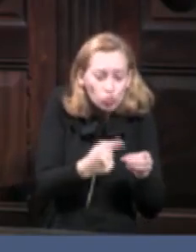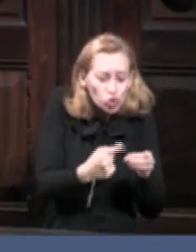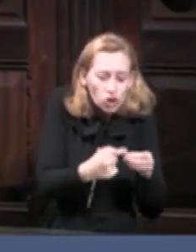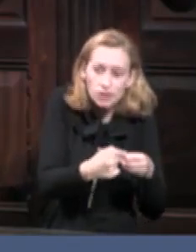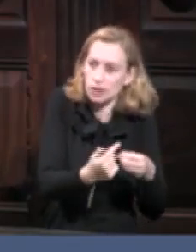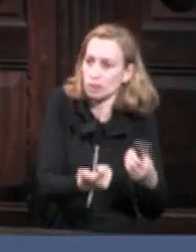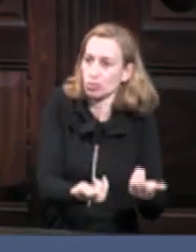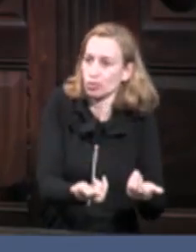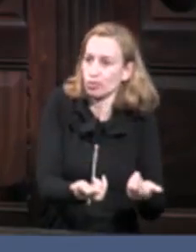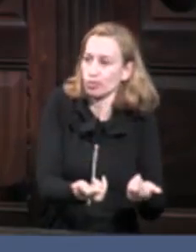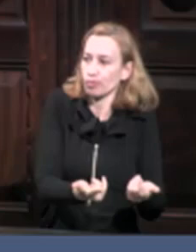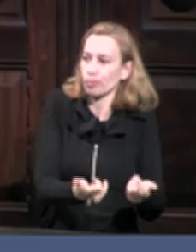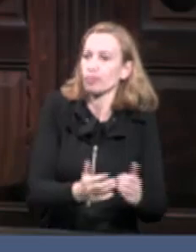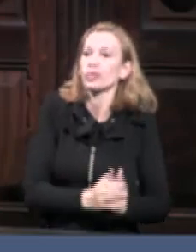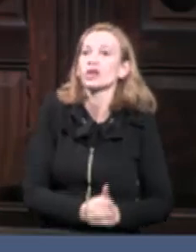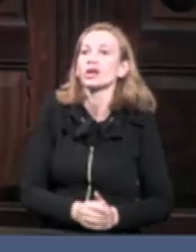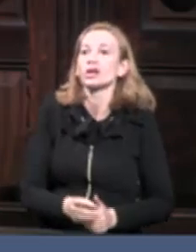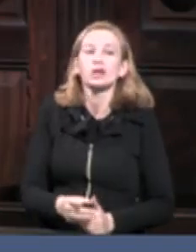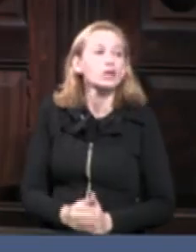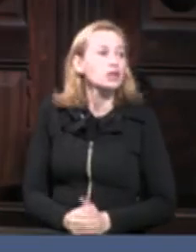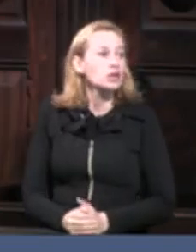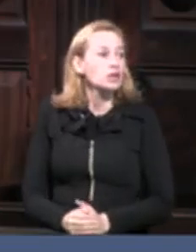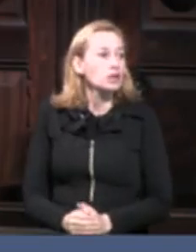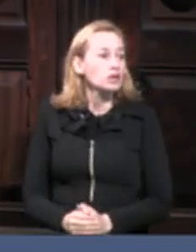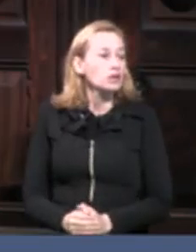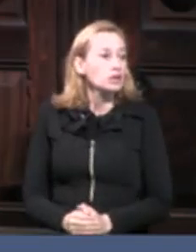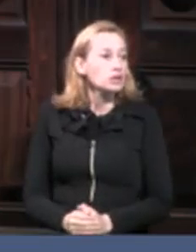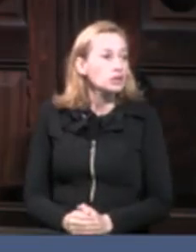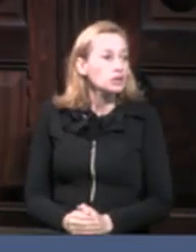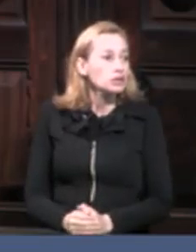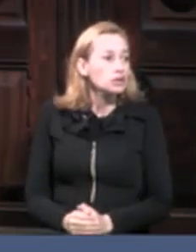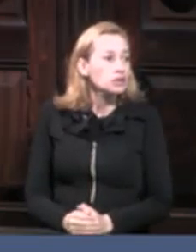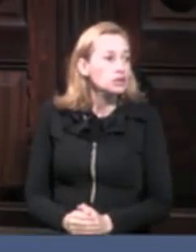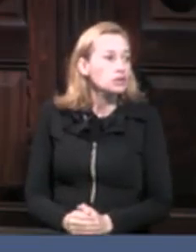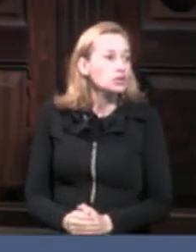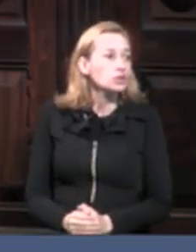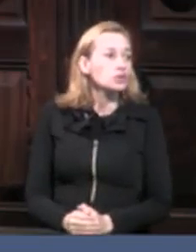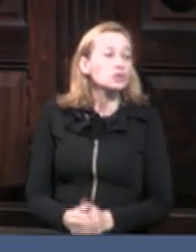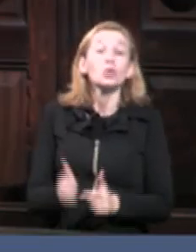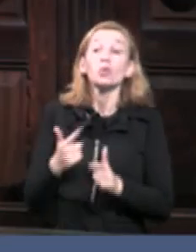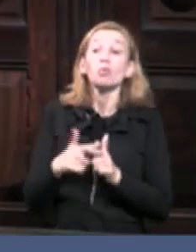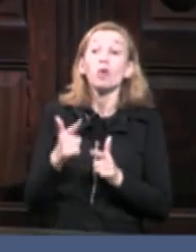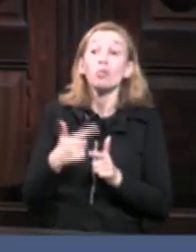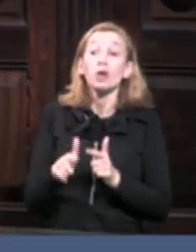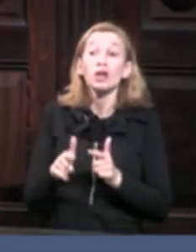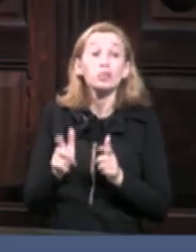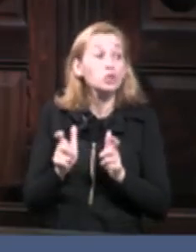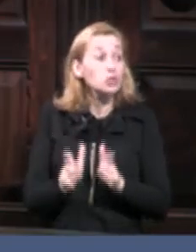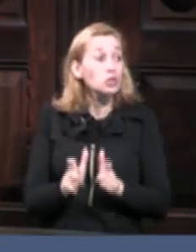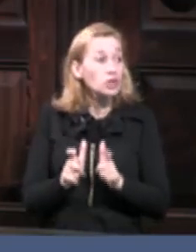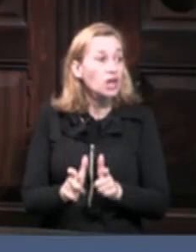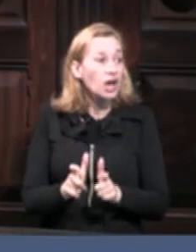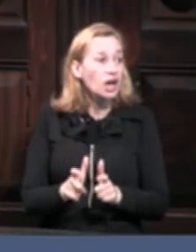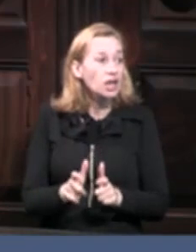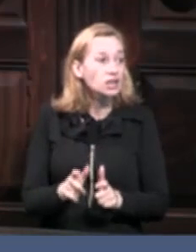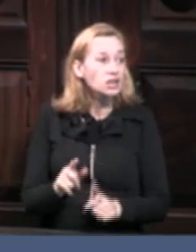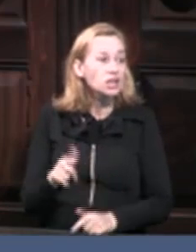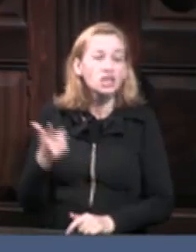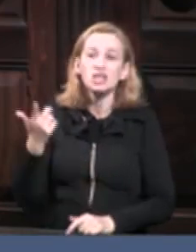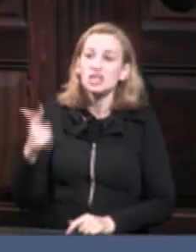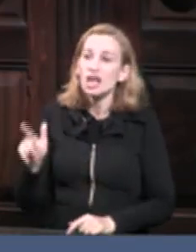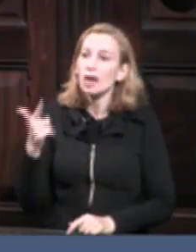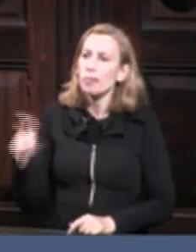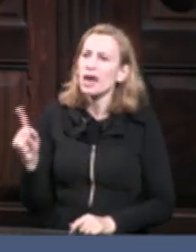emendas parlamentares do deputado federal Glauber. Agora, o problema de Sumidouro se repete na maior parte